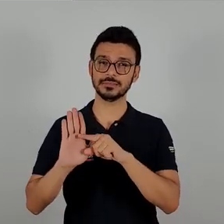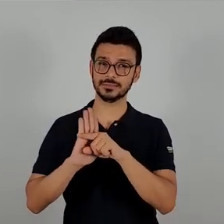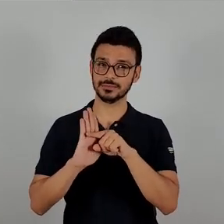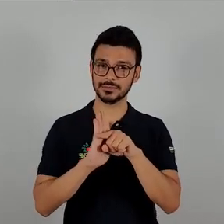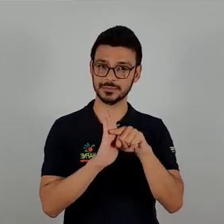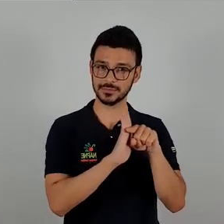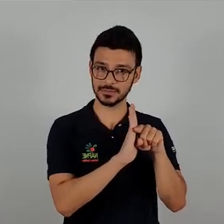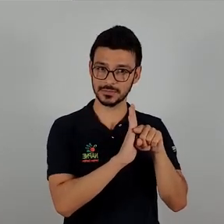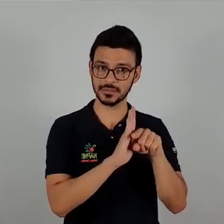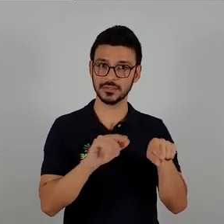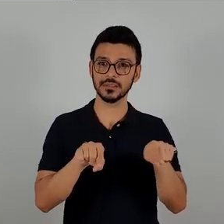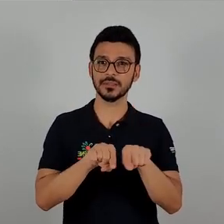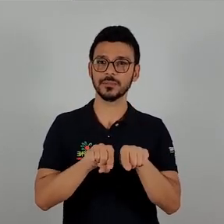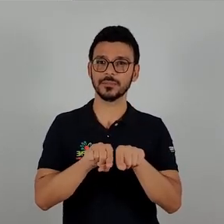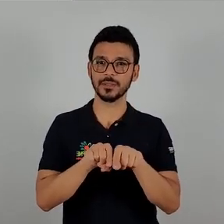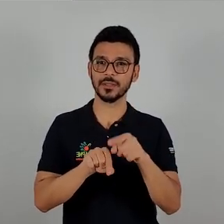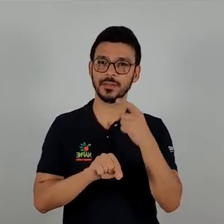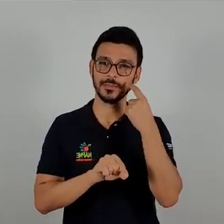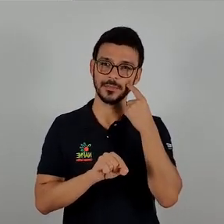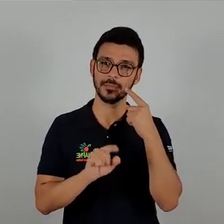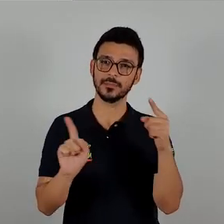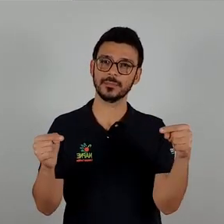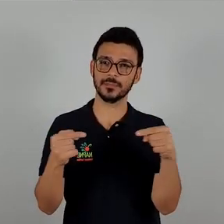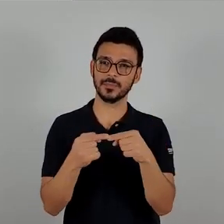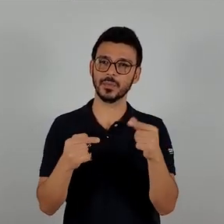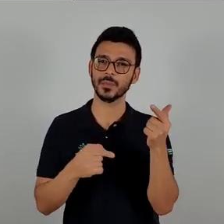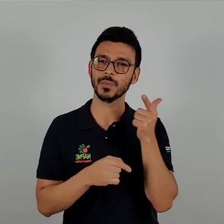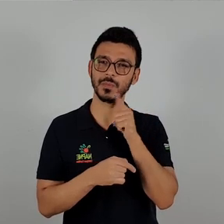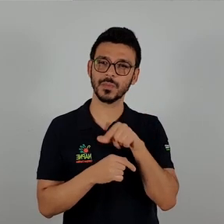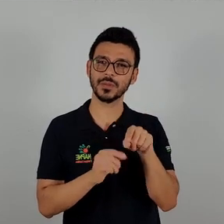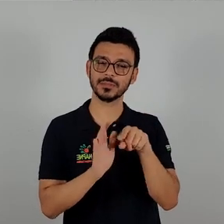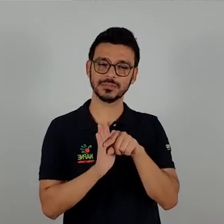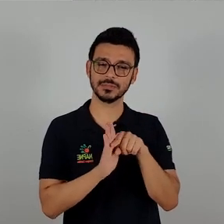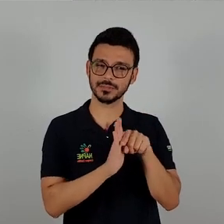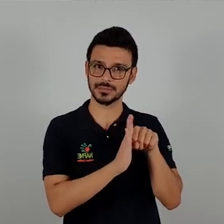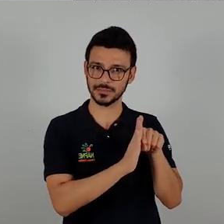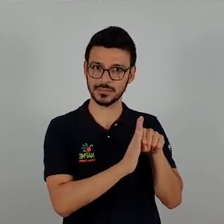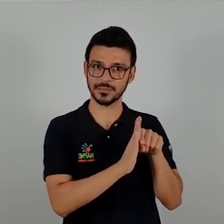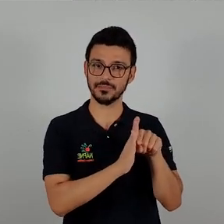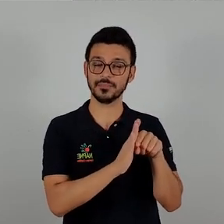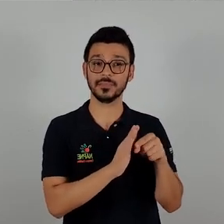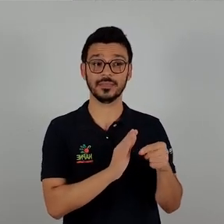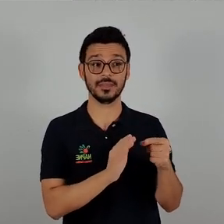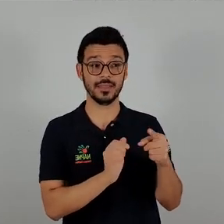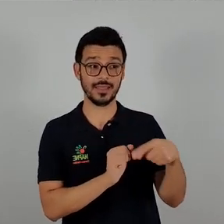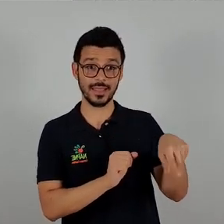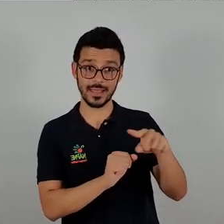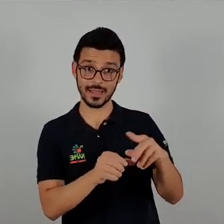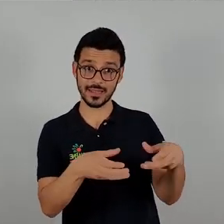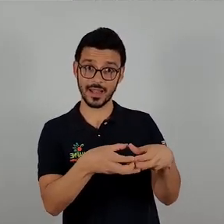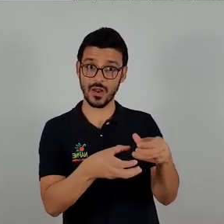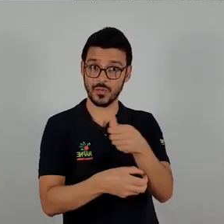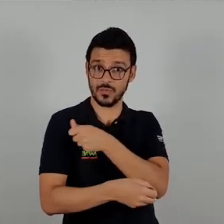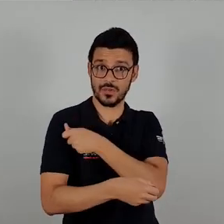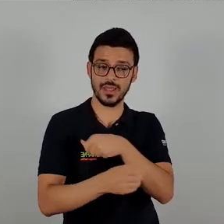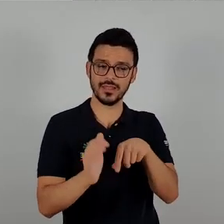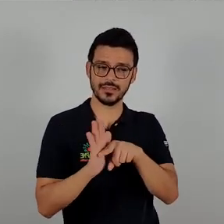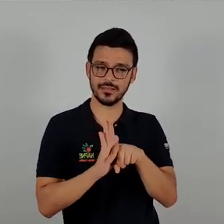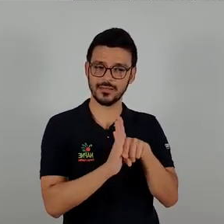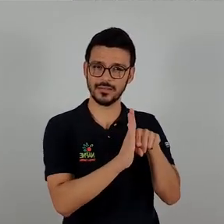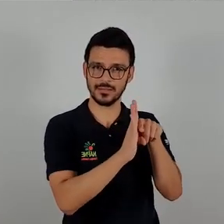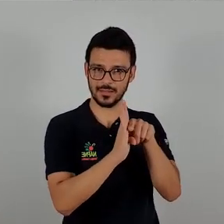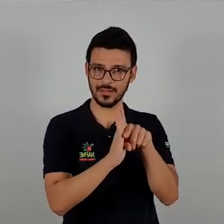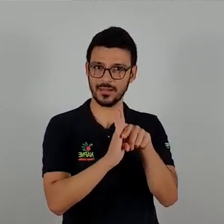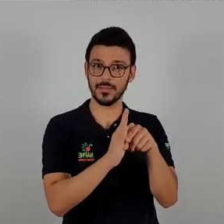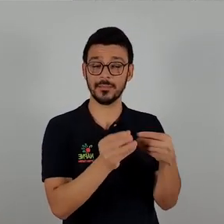certo. Então tá bom, gente. Muito obrigada pela atenção de vocês. Muito obrigada, professor Matheus. A Ana Paula está falando